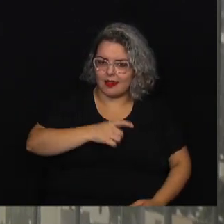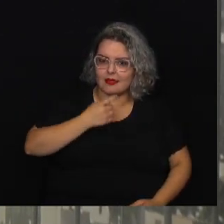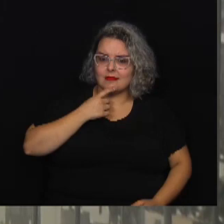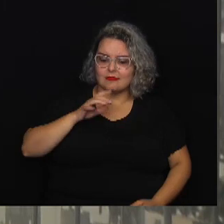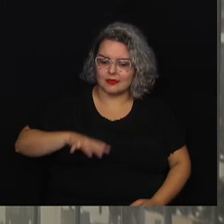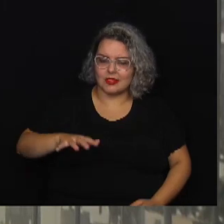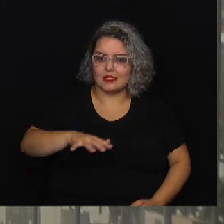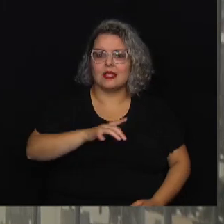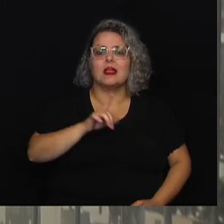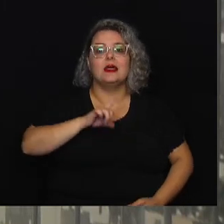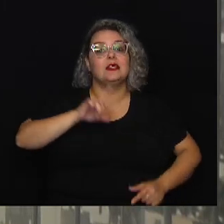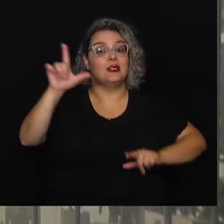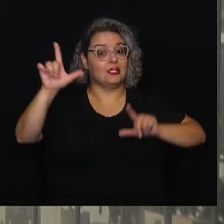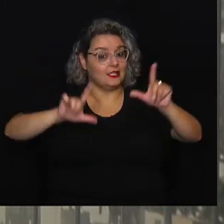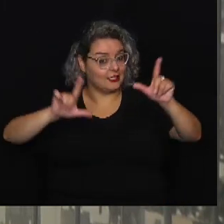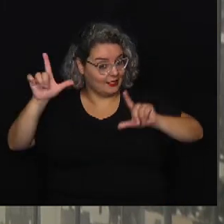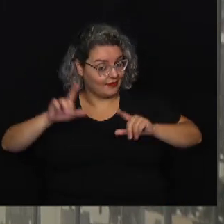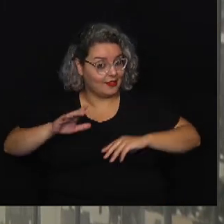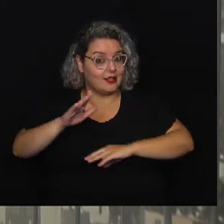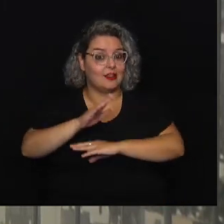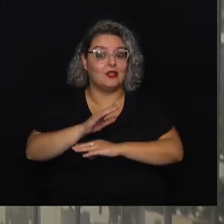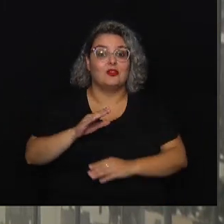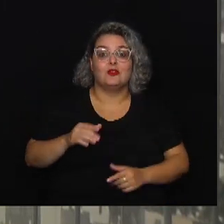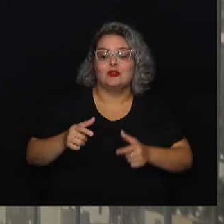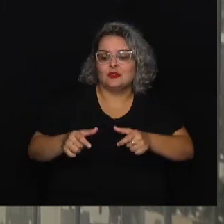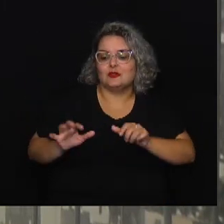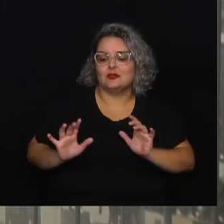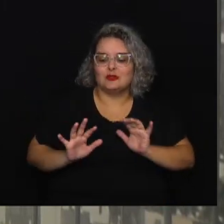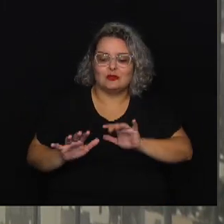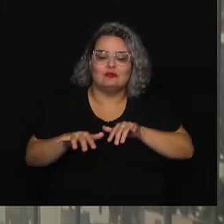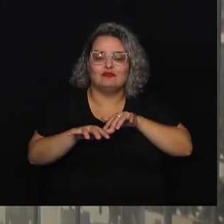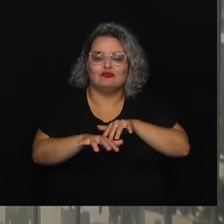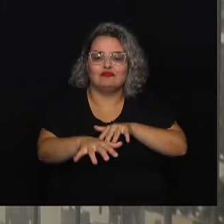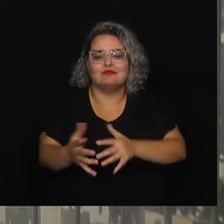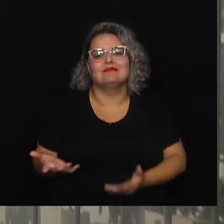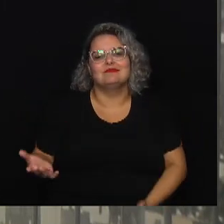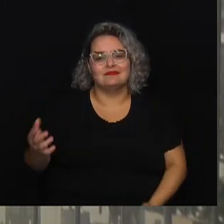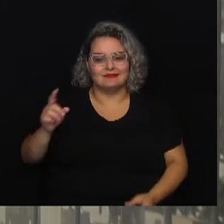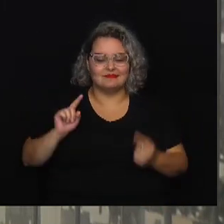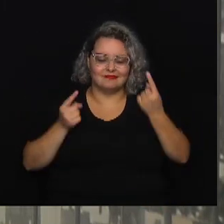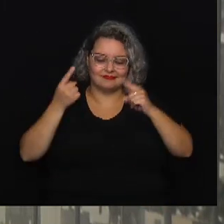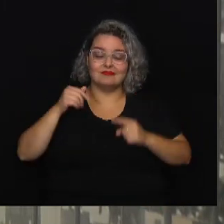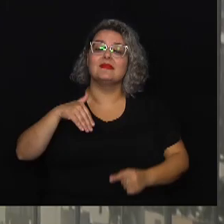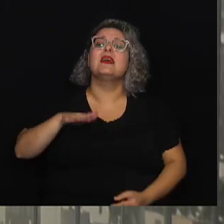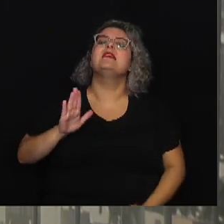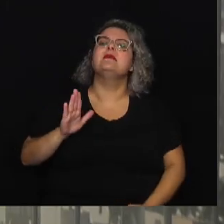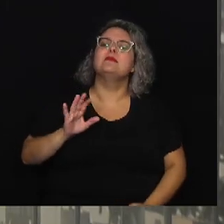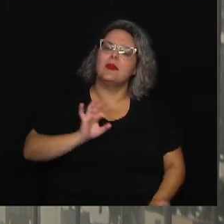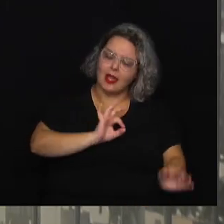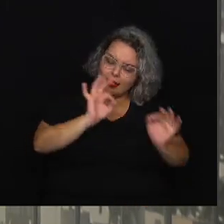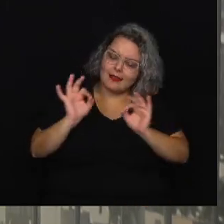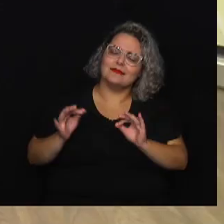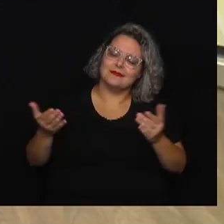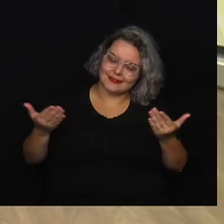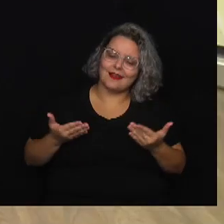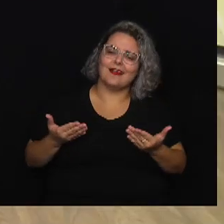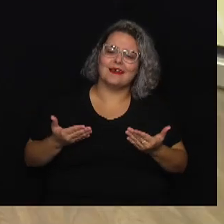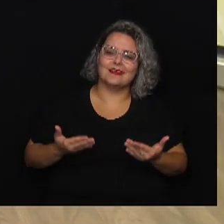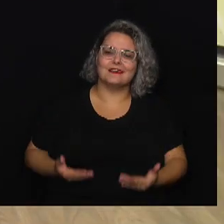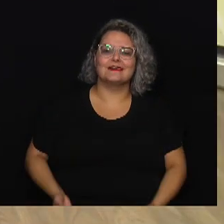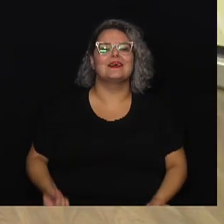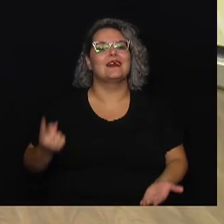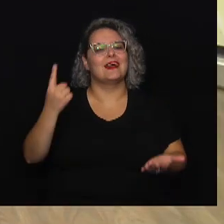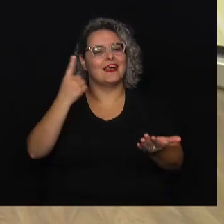transmissão da TV Câmara Campinas nos bloquinhos pela cidade e muito mais que você acompanha a partir de agora